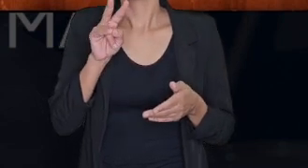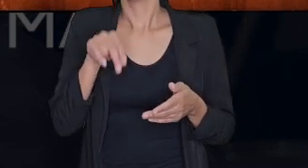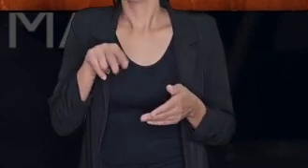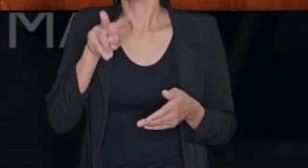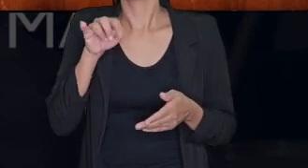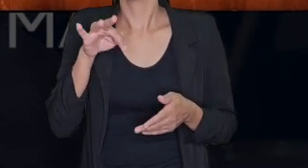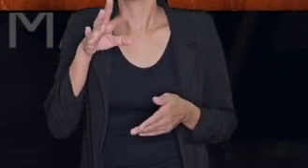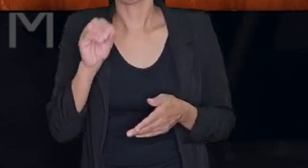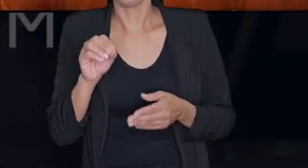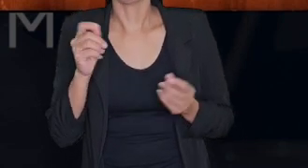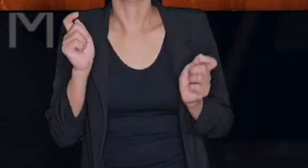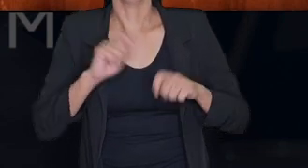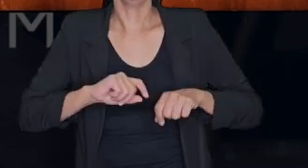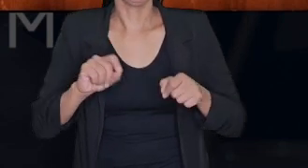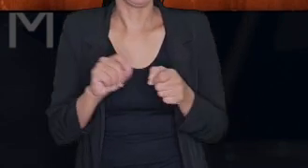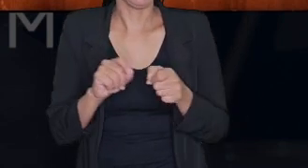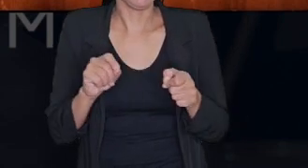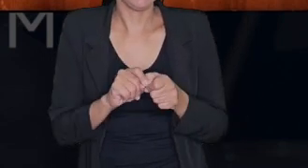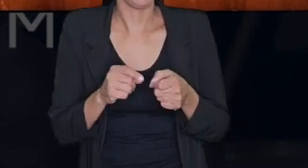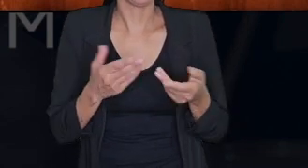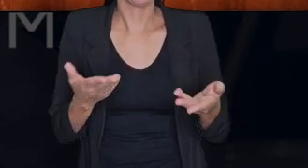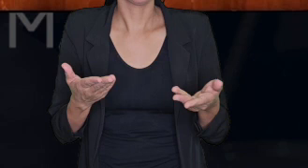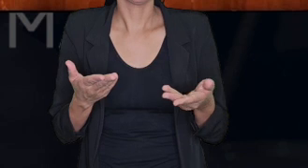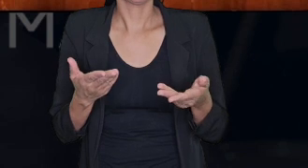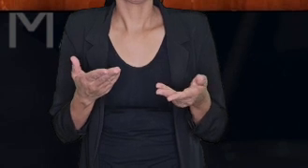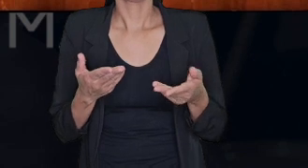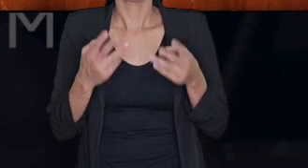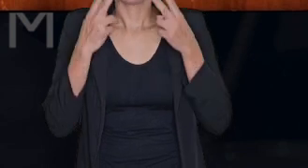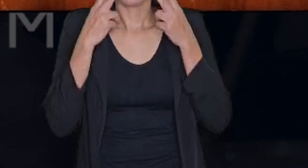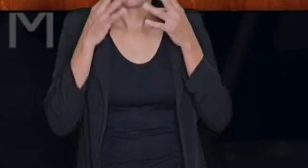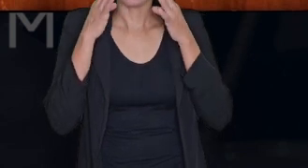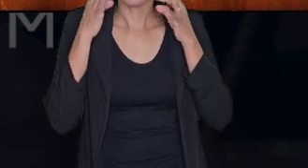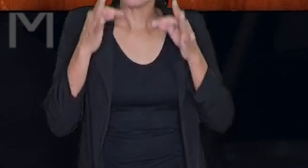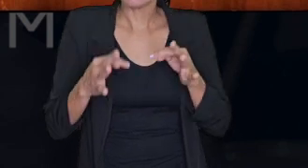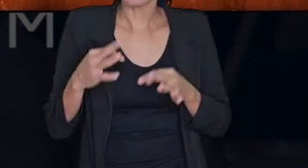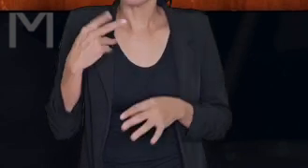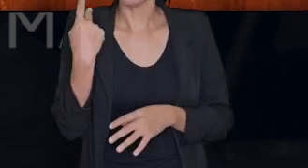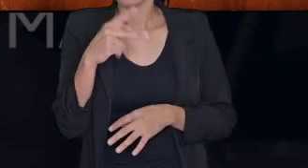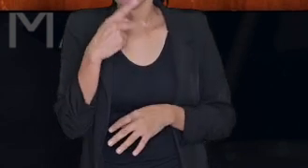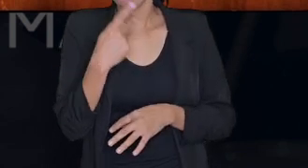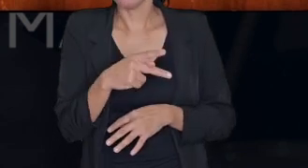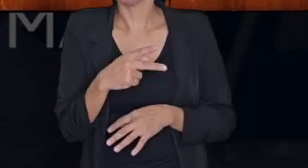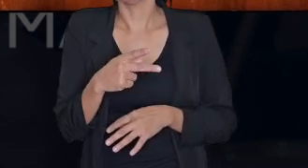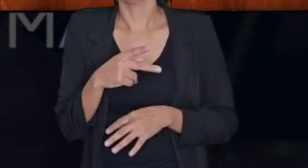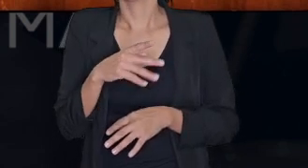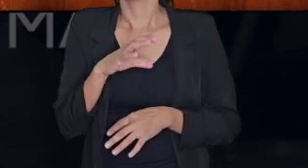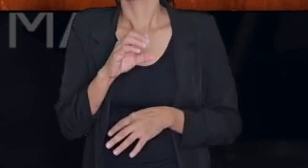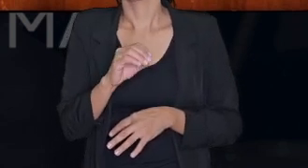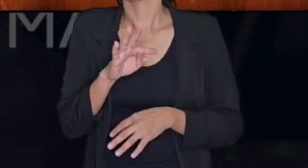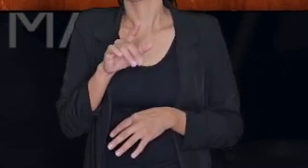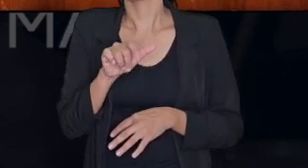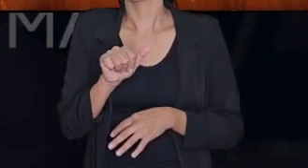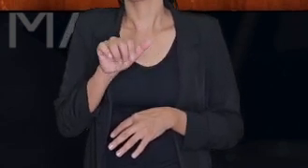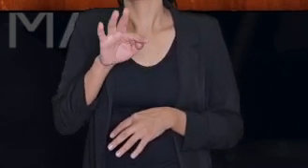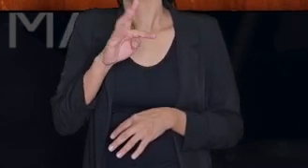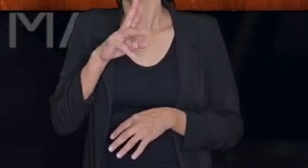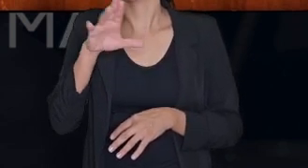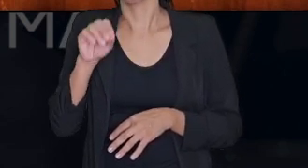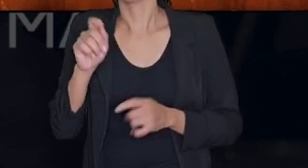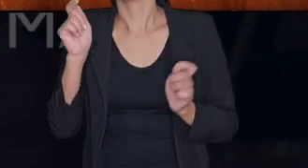Eu faria a escritura de inventário e partilha extrajudicial com testemunho